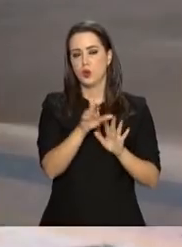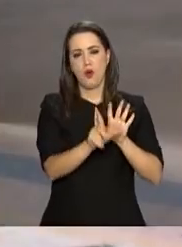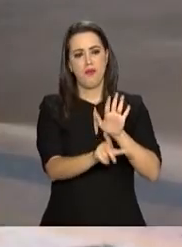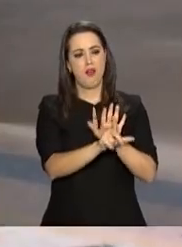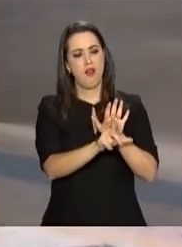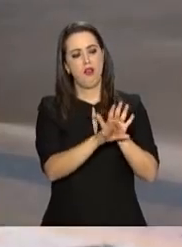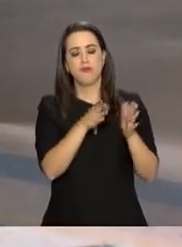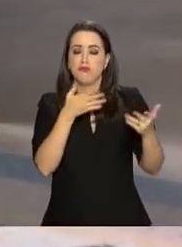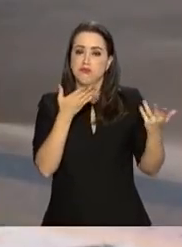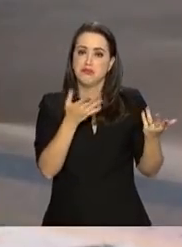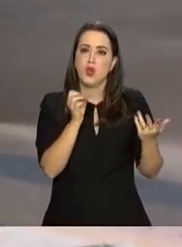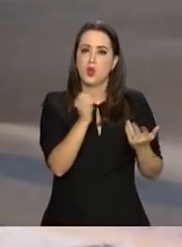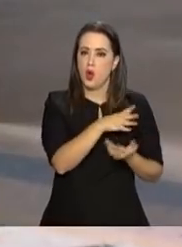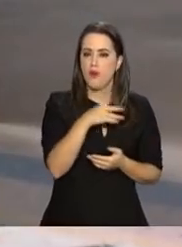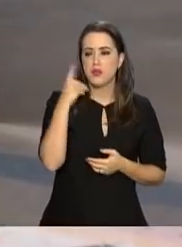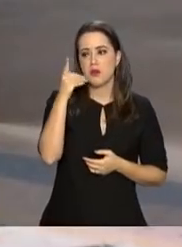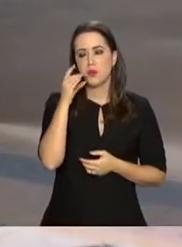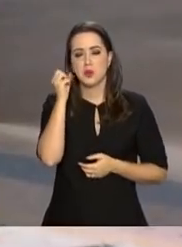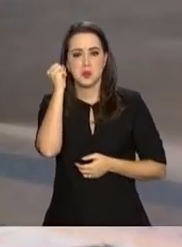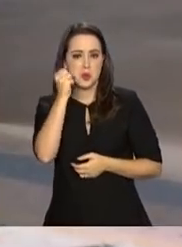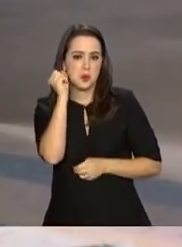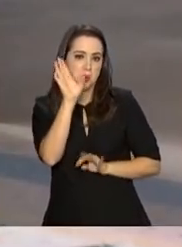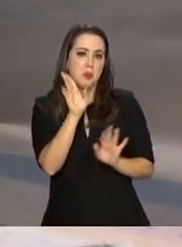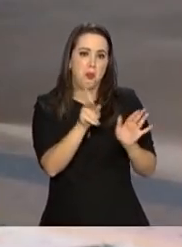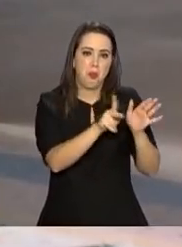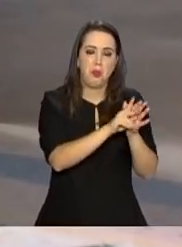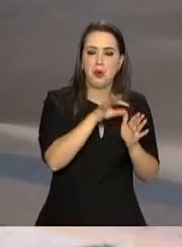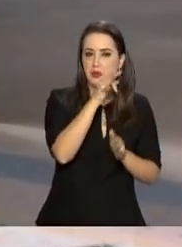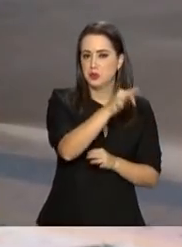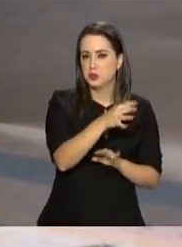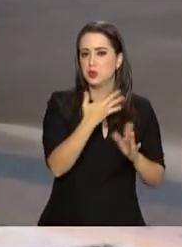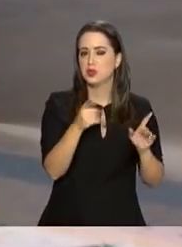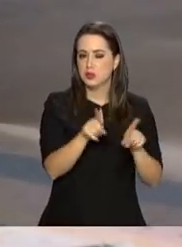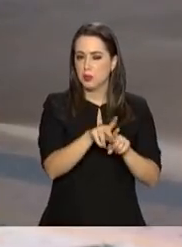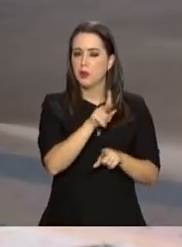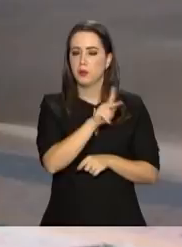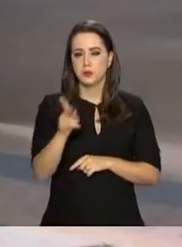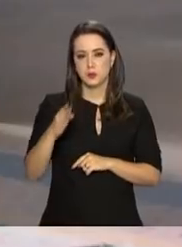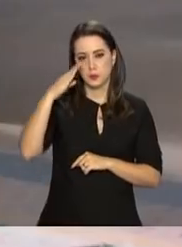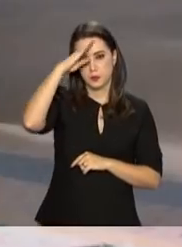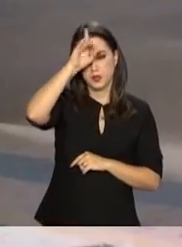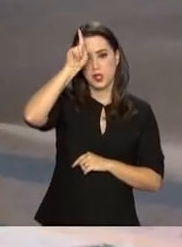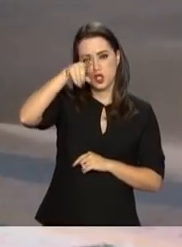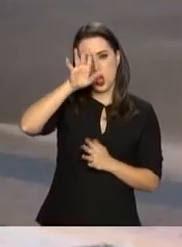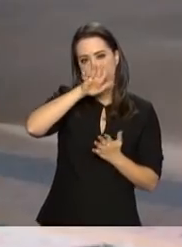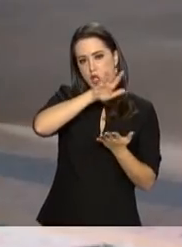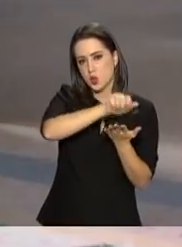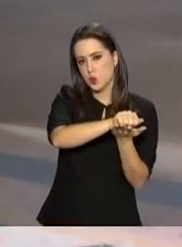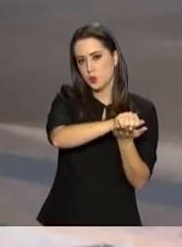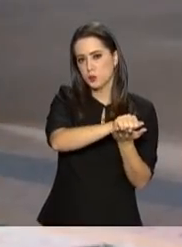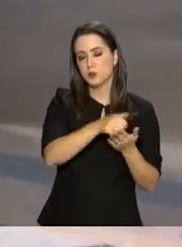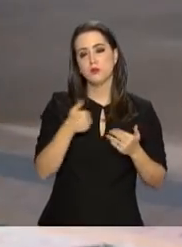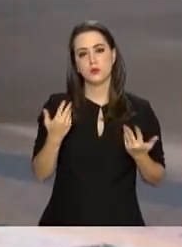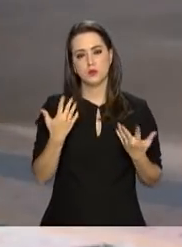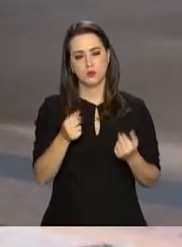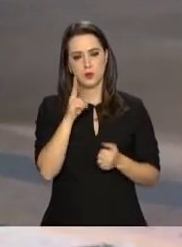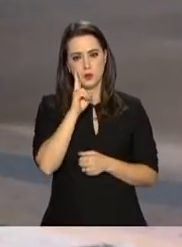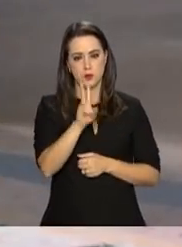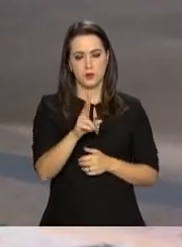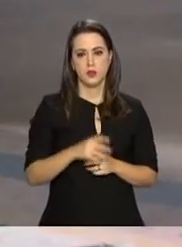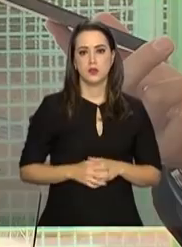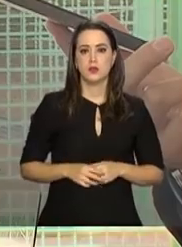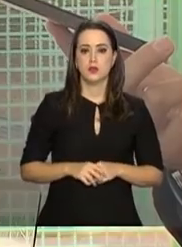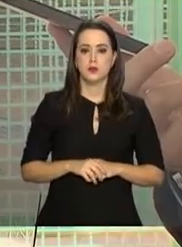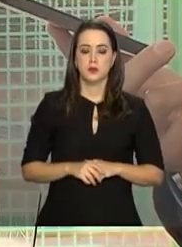legislatura já com os novos deputados os novos senadores e também com o presidente Jair bolsonaro já como presidente Vamos